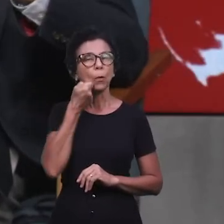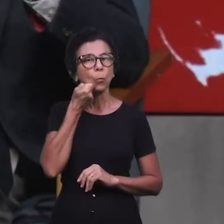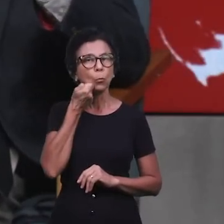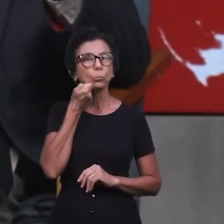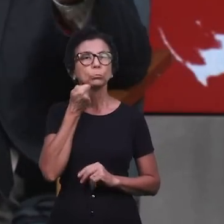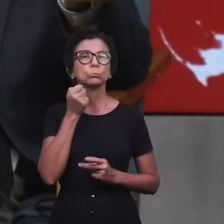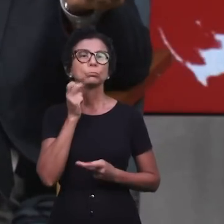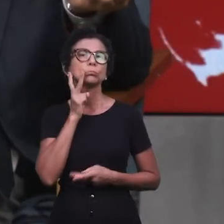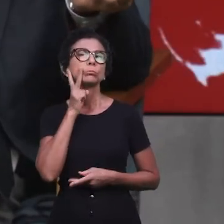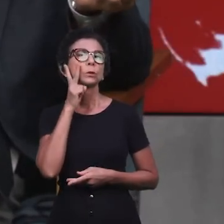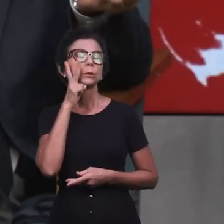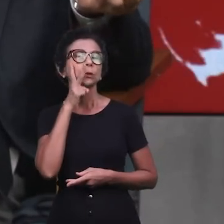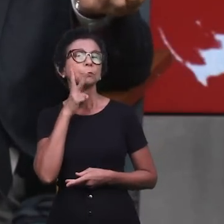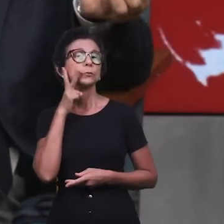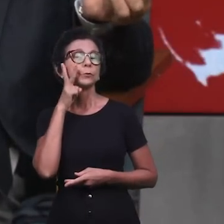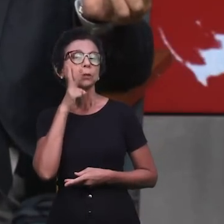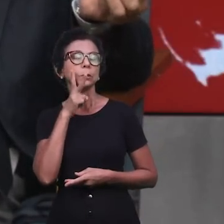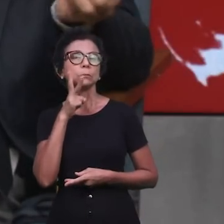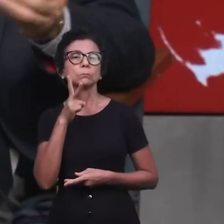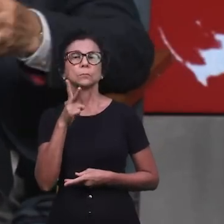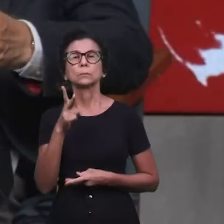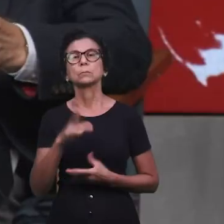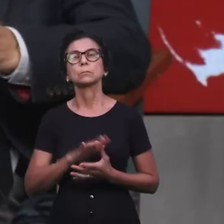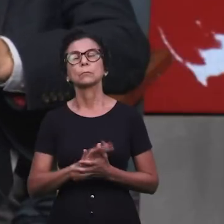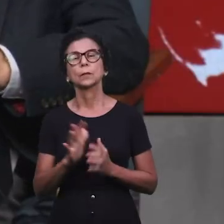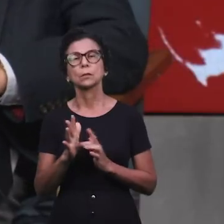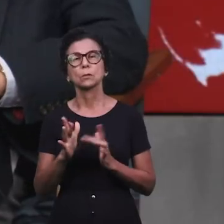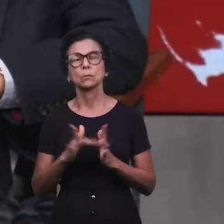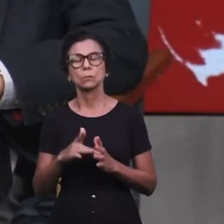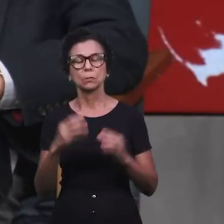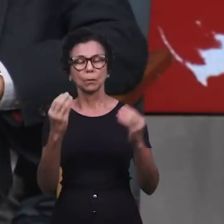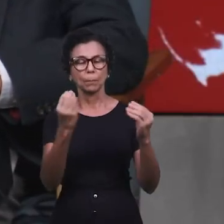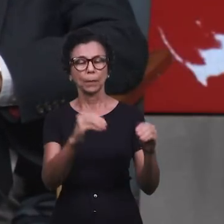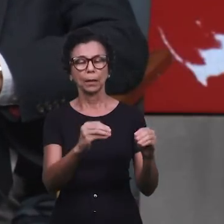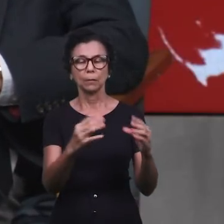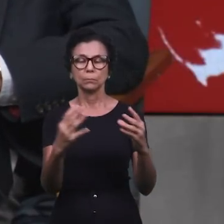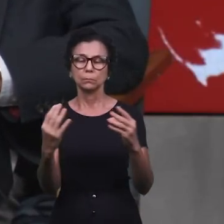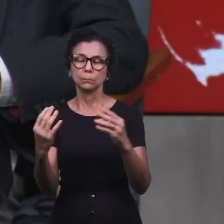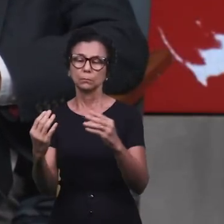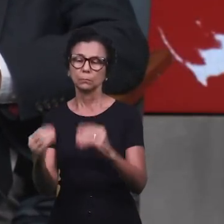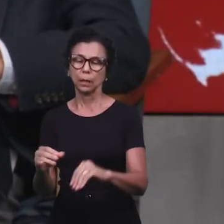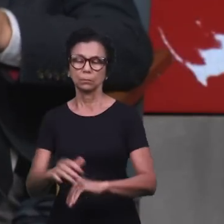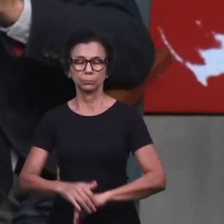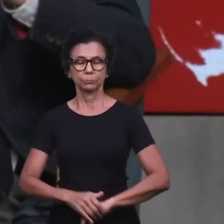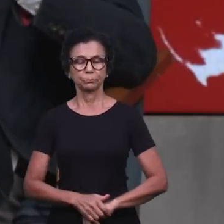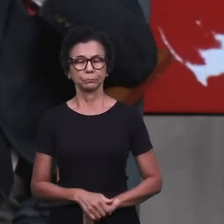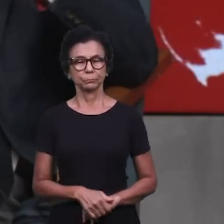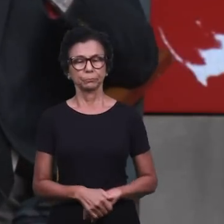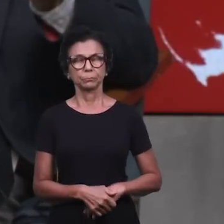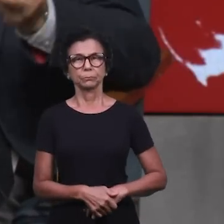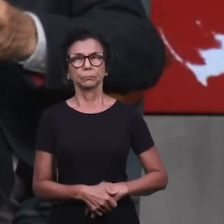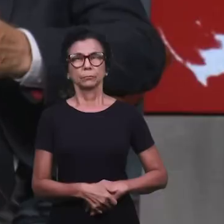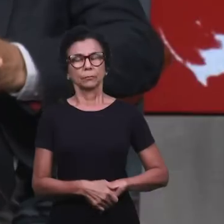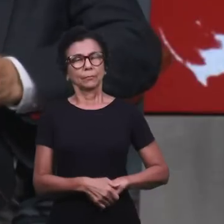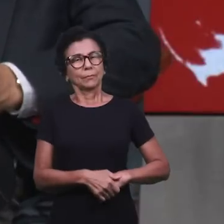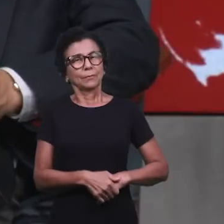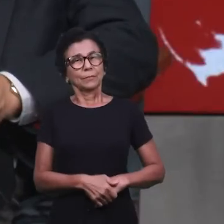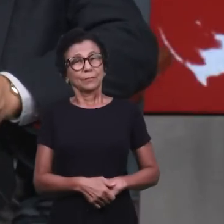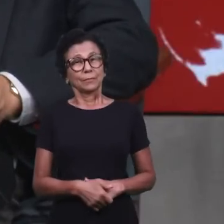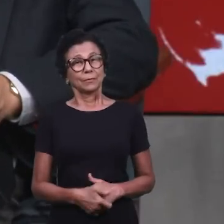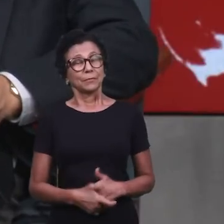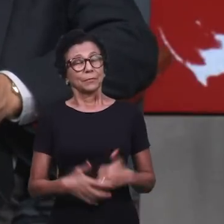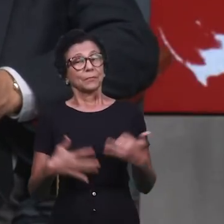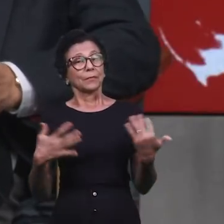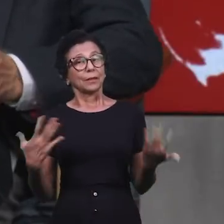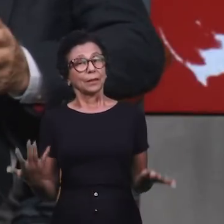E ele, naquele momento solene ali da comemoração, ele faz a coisa completamente